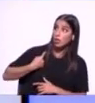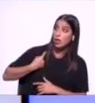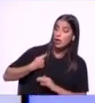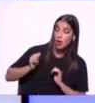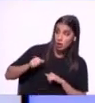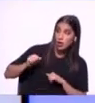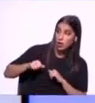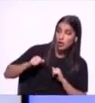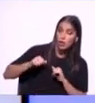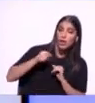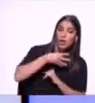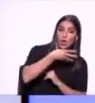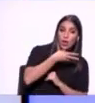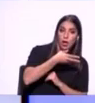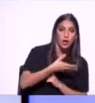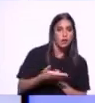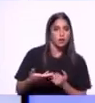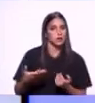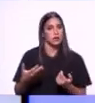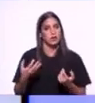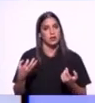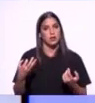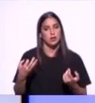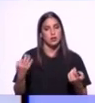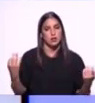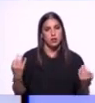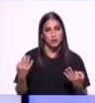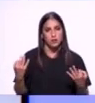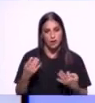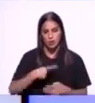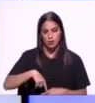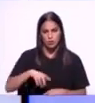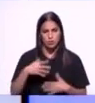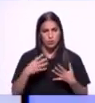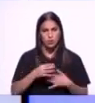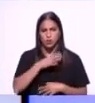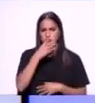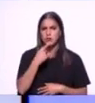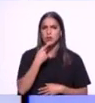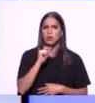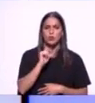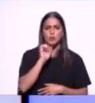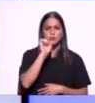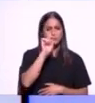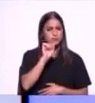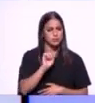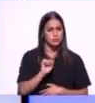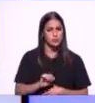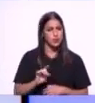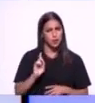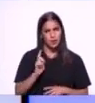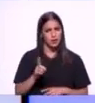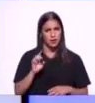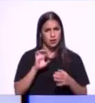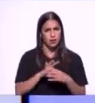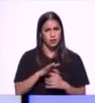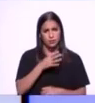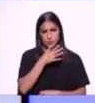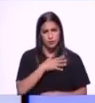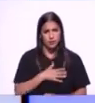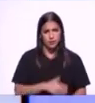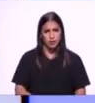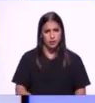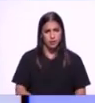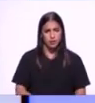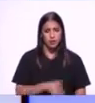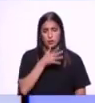cartilha vermelhinha, do Benfica, que nós não temos medo de dizer os nomes. Todos eles seguem essa mesma cartilha.